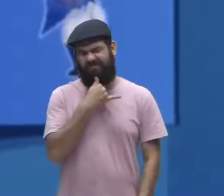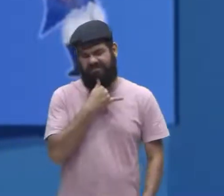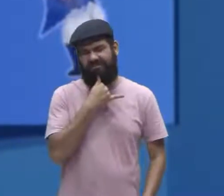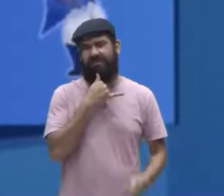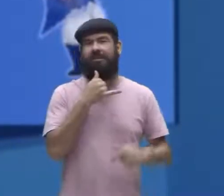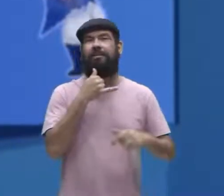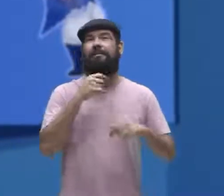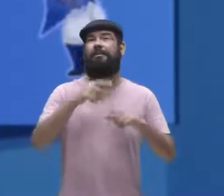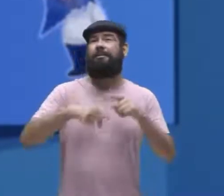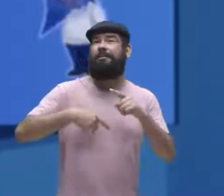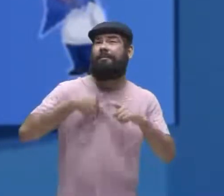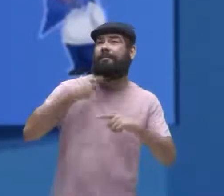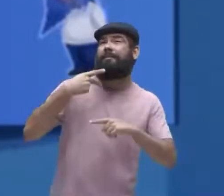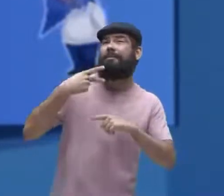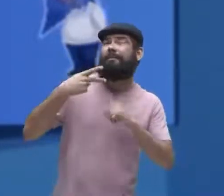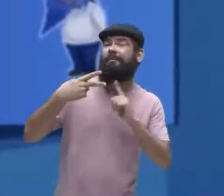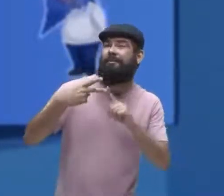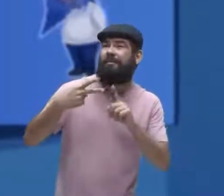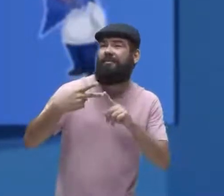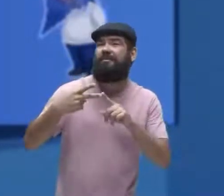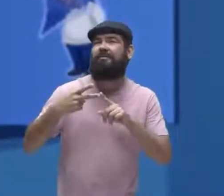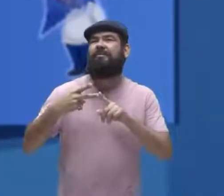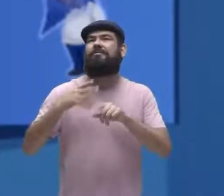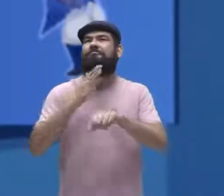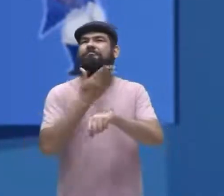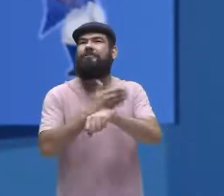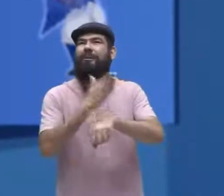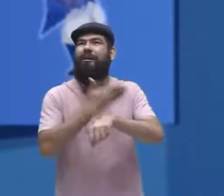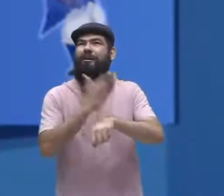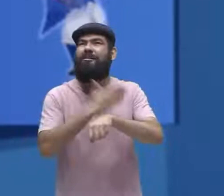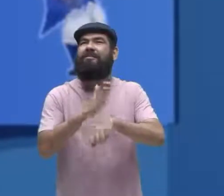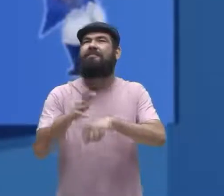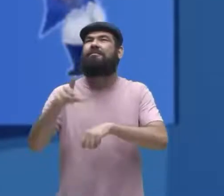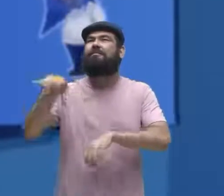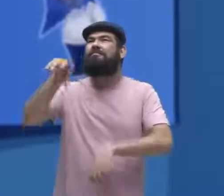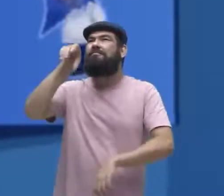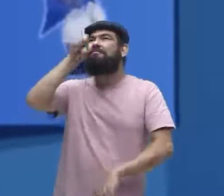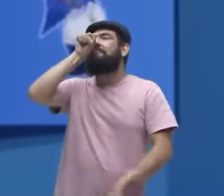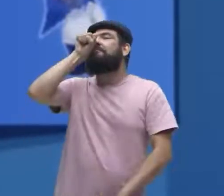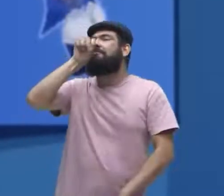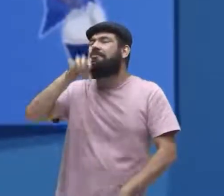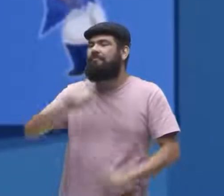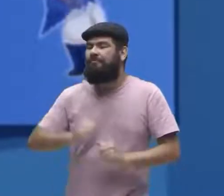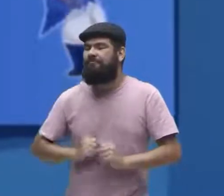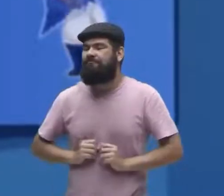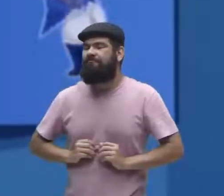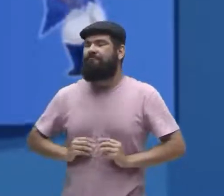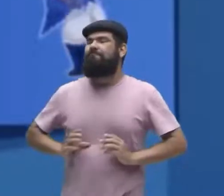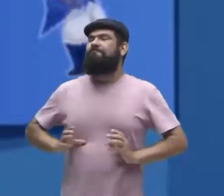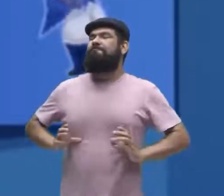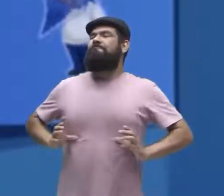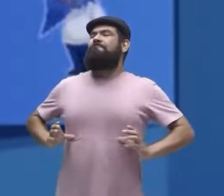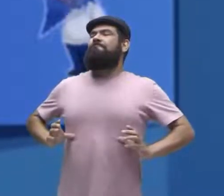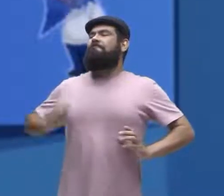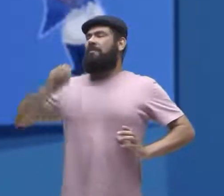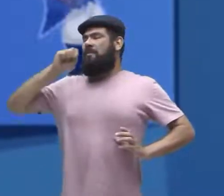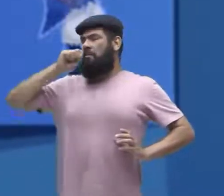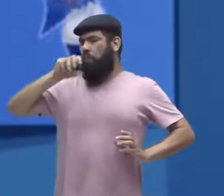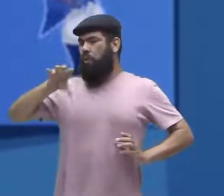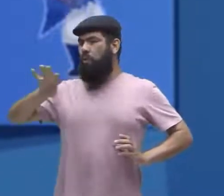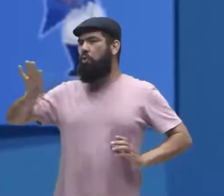aí, fazer o exercício respiratório novamente. E aí você vai acolher a sua tristeza,